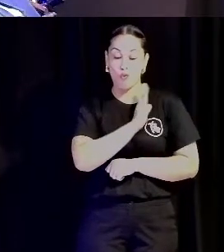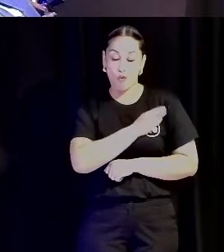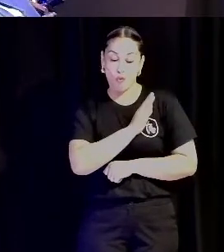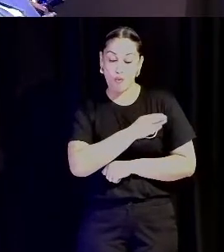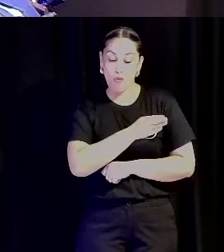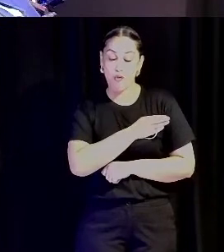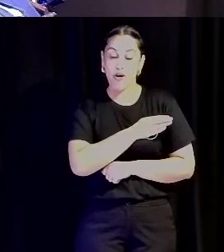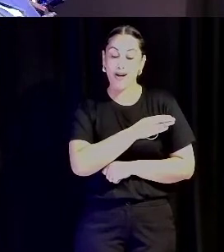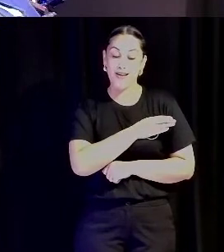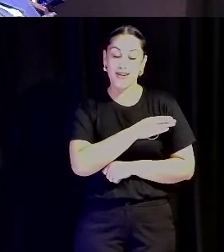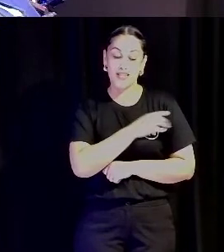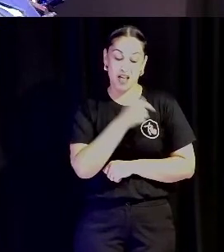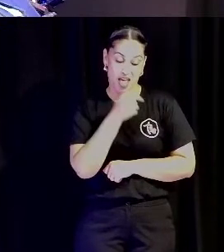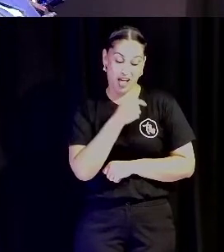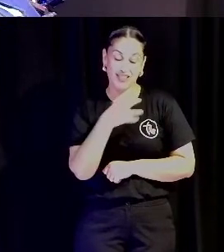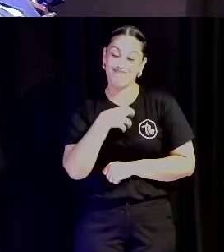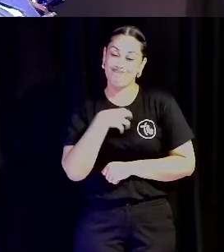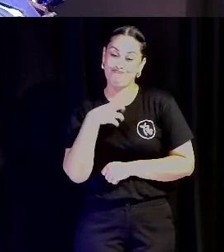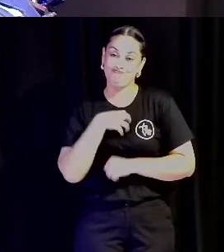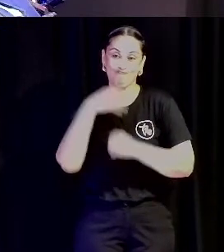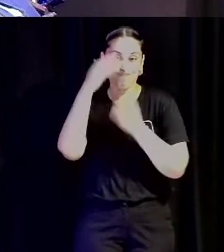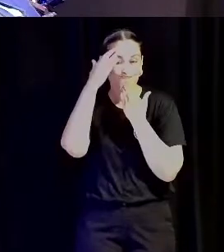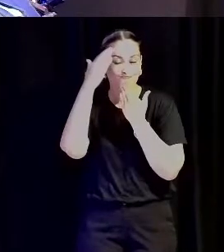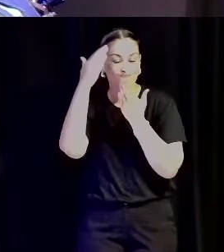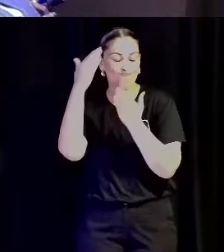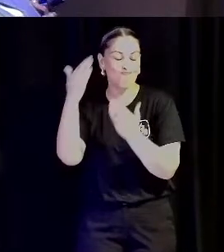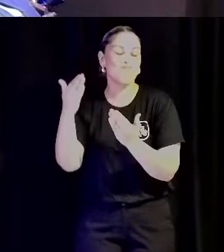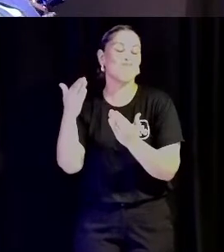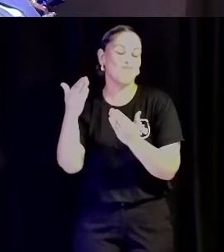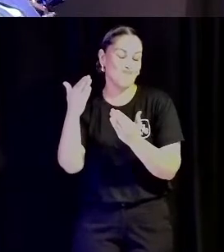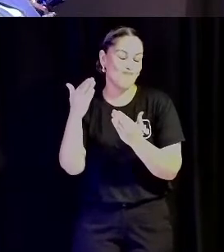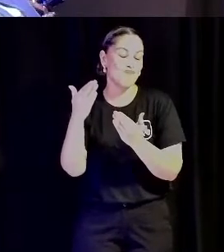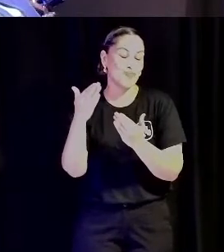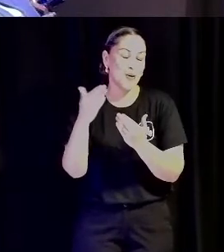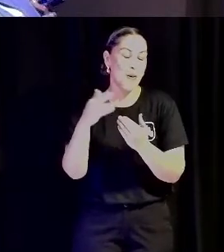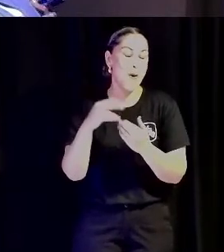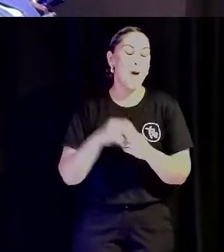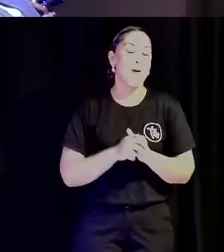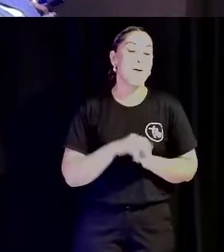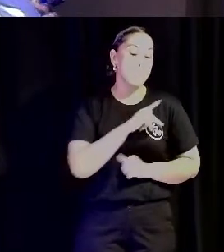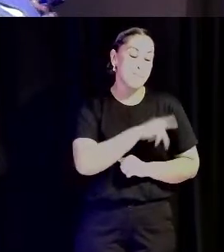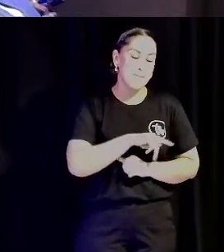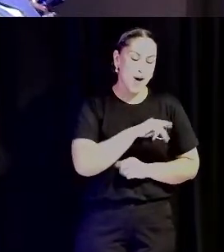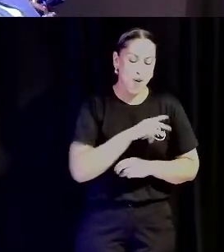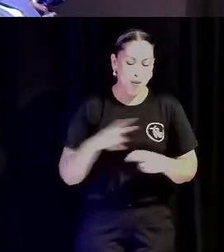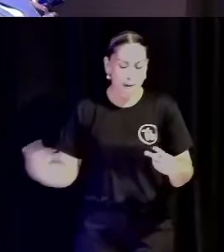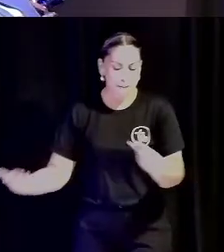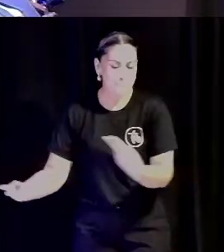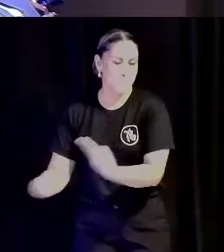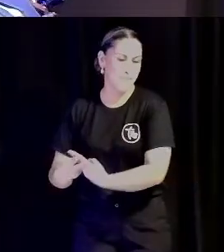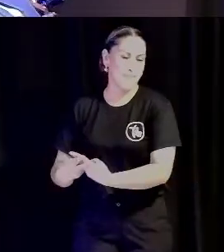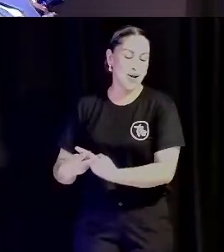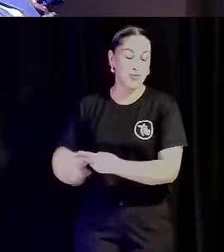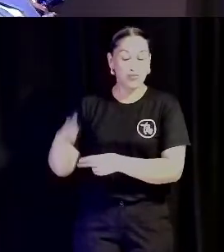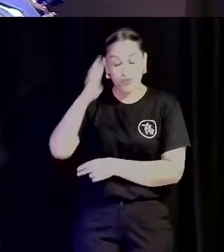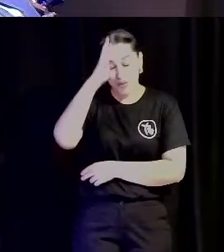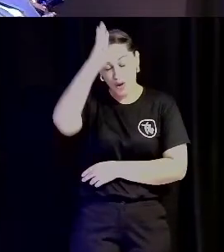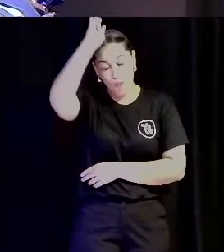coração grato. Ele está preso em Roma, mas agradecido